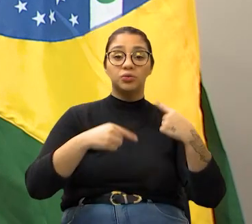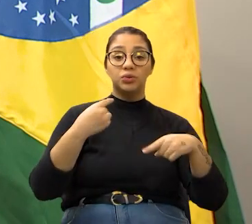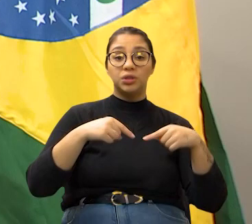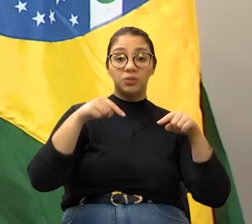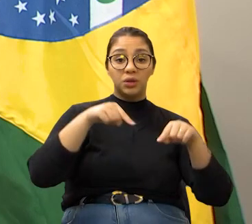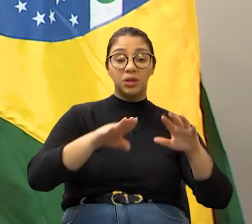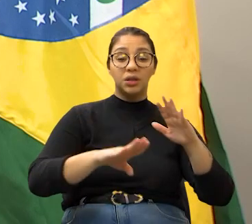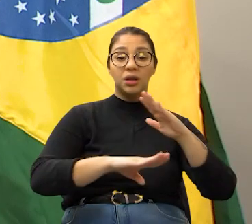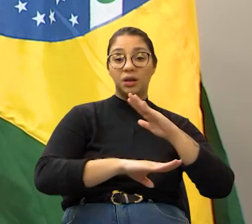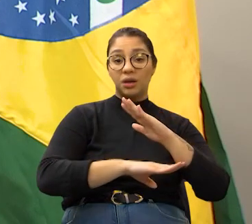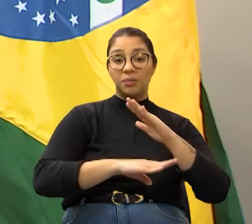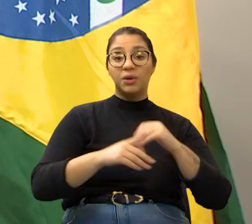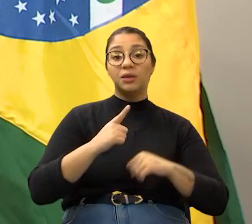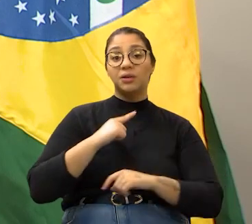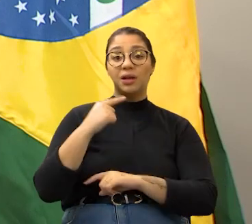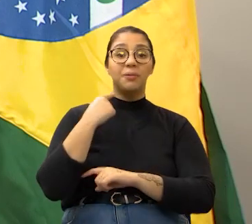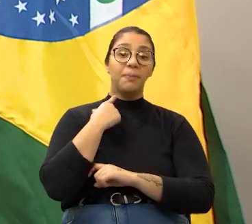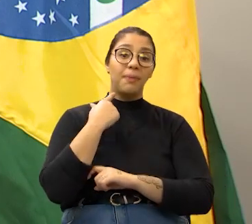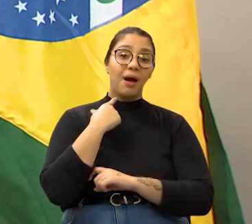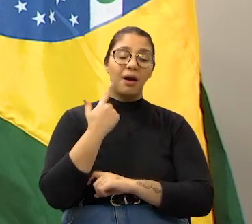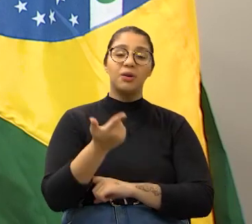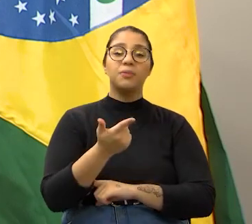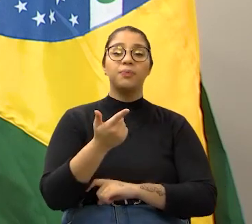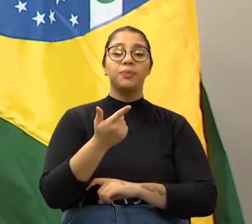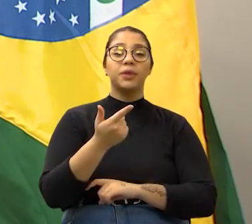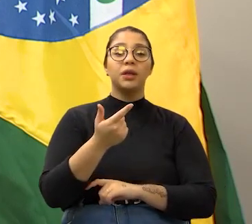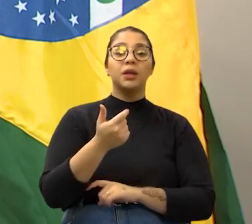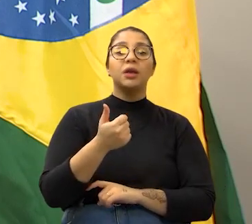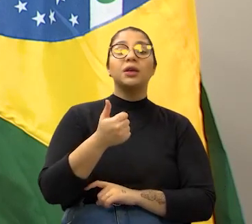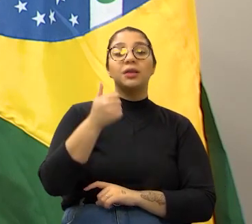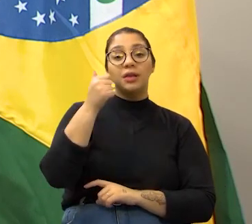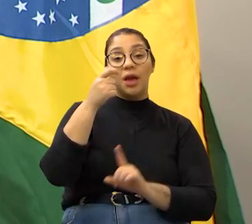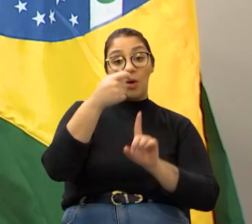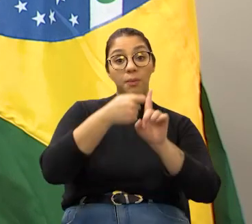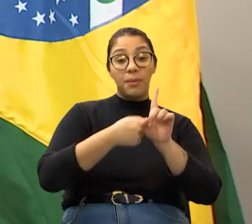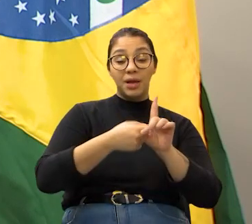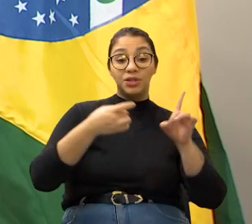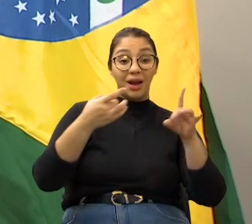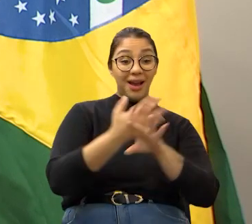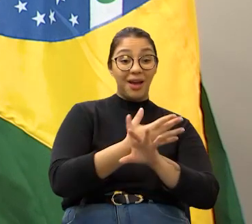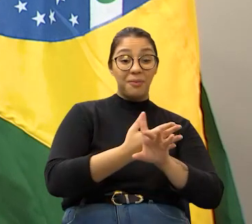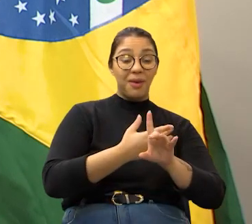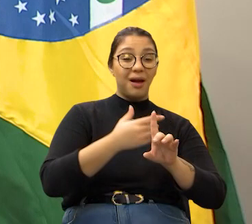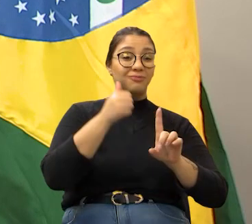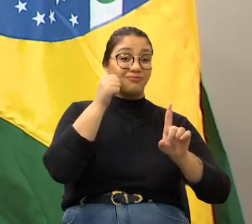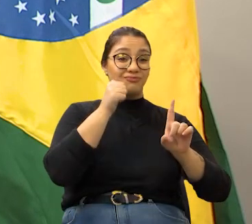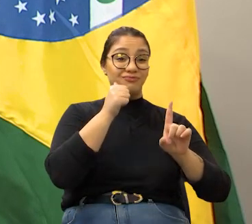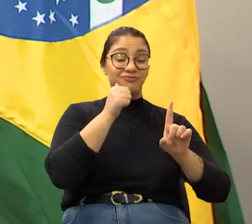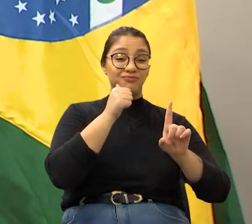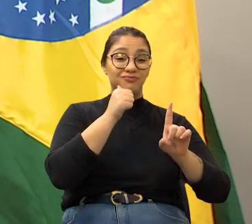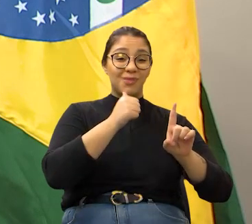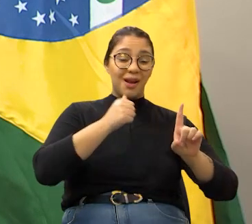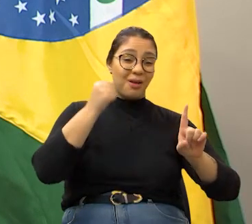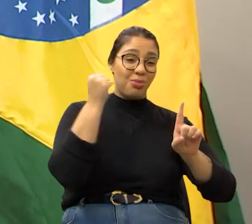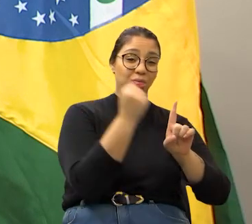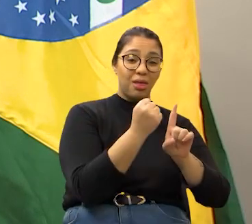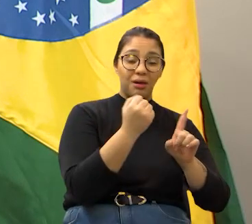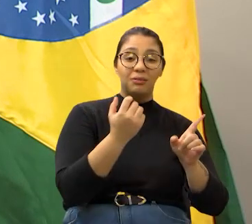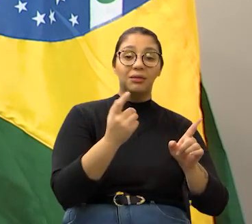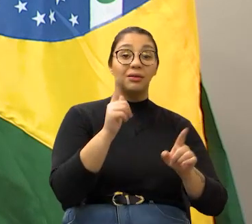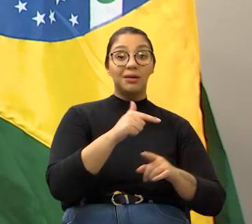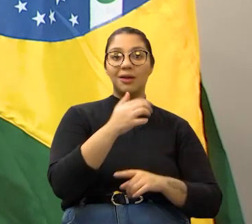temas são discutidos na Câmara, o maio é mês de combate ao feminicídio, né? Coisa que